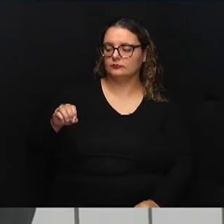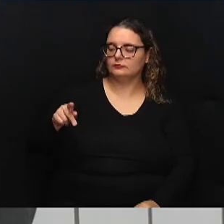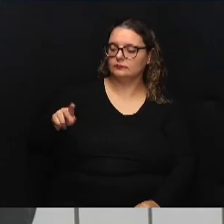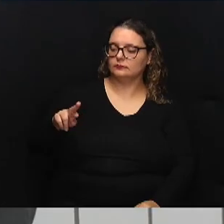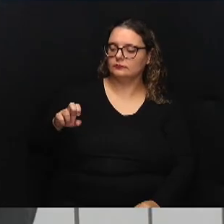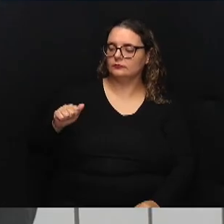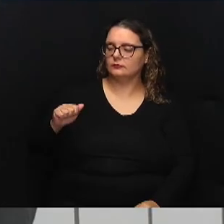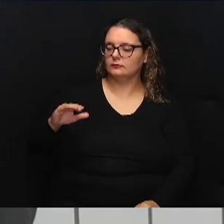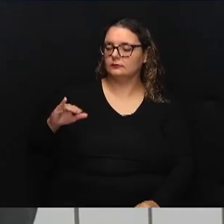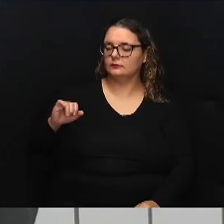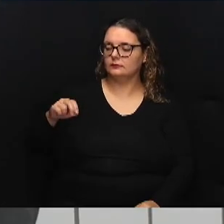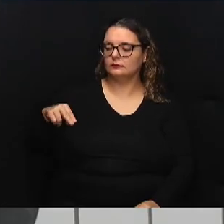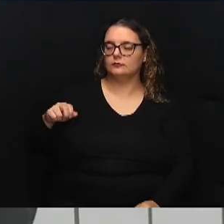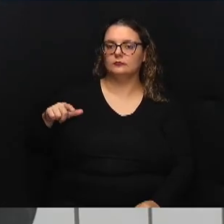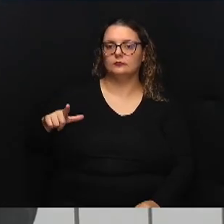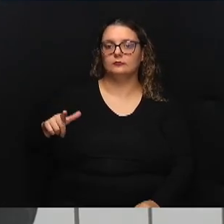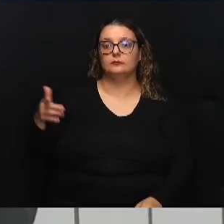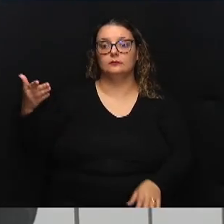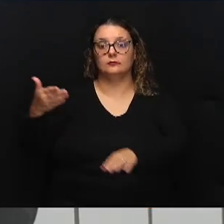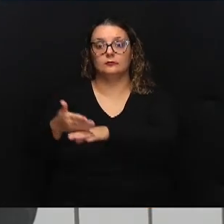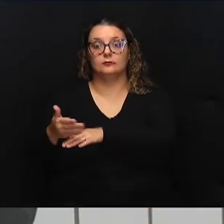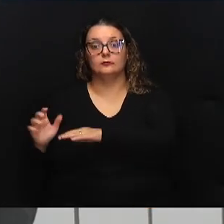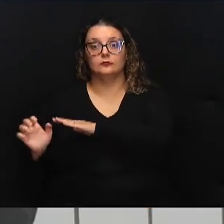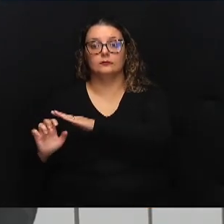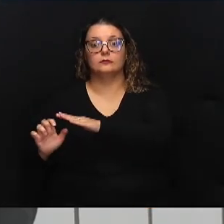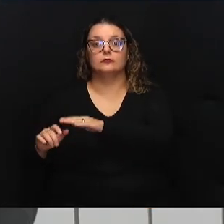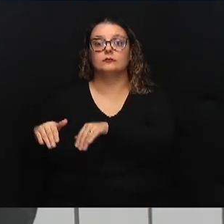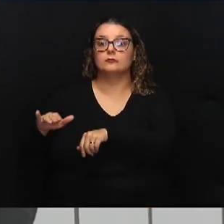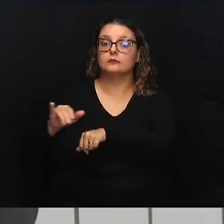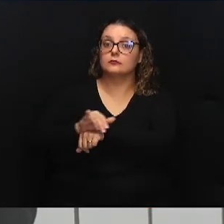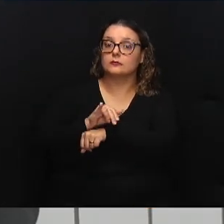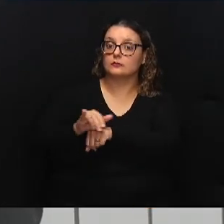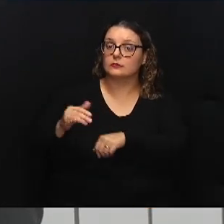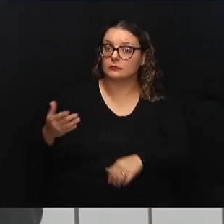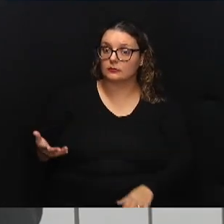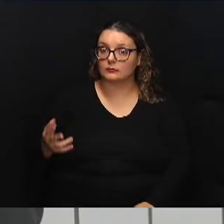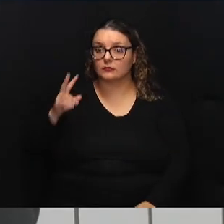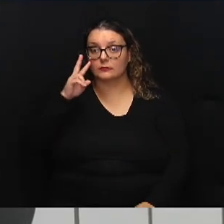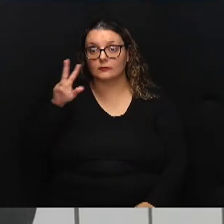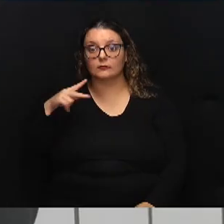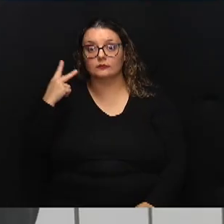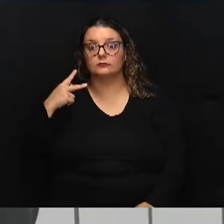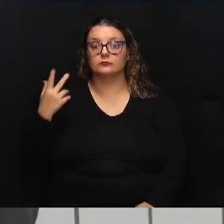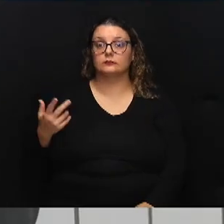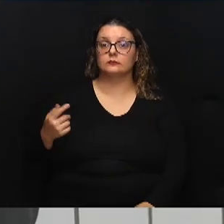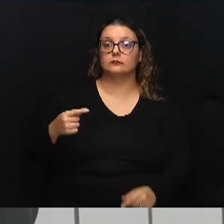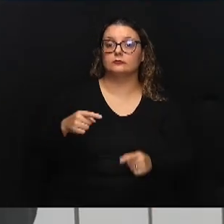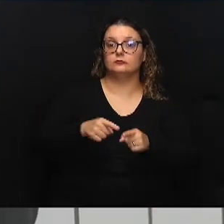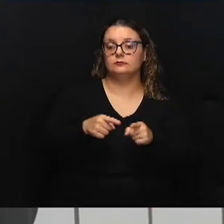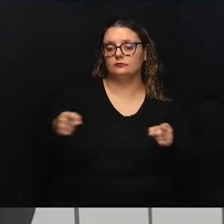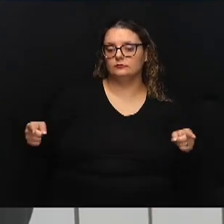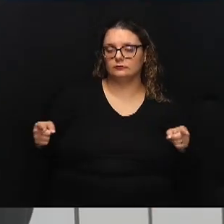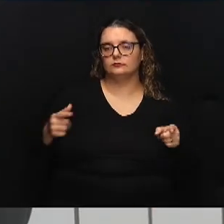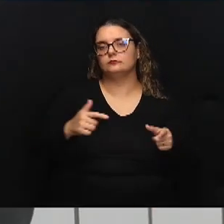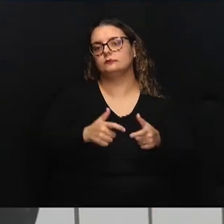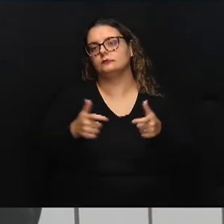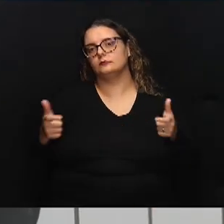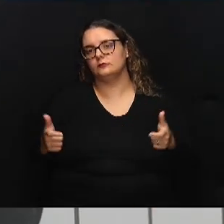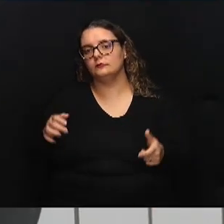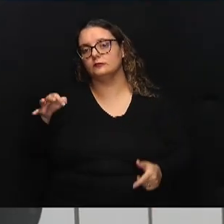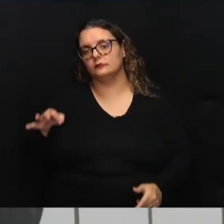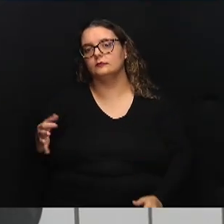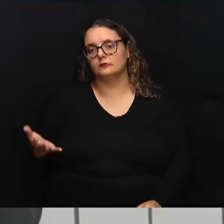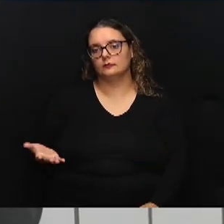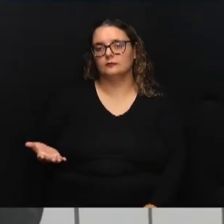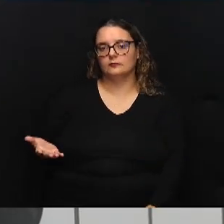e participar dos negócios da empresa, né? Ser mais estratégico, ver políticas de longo prazo, né? Para justamente